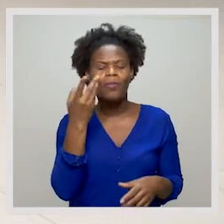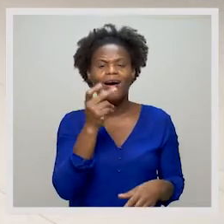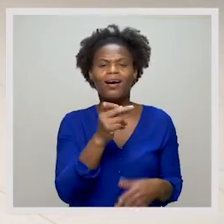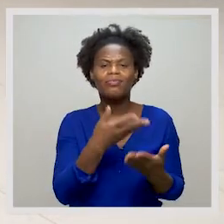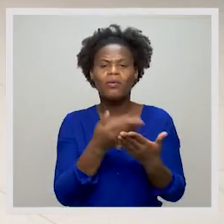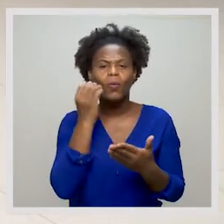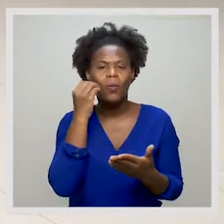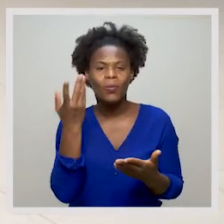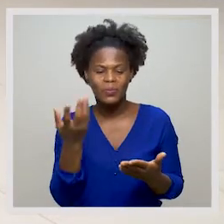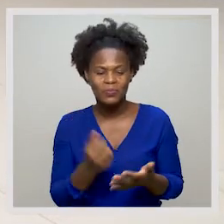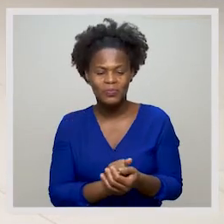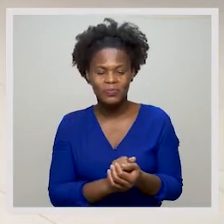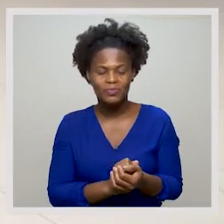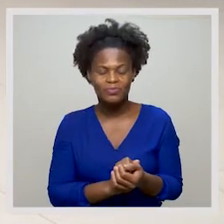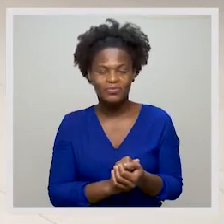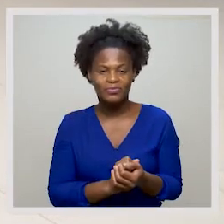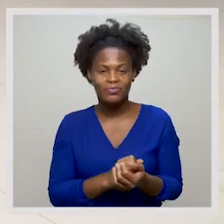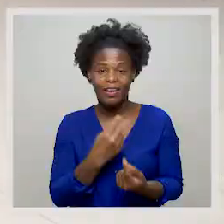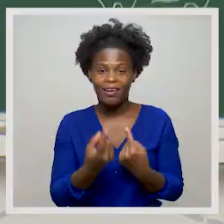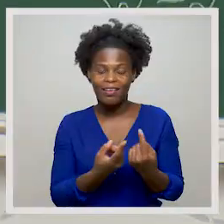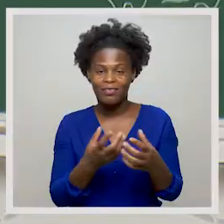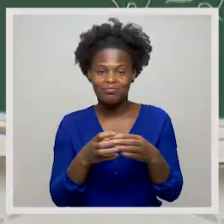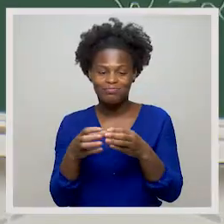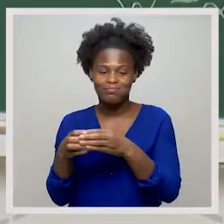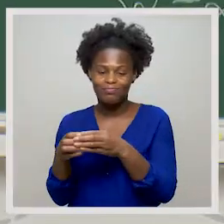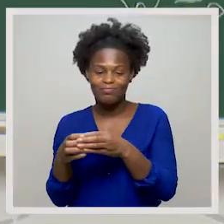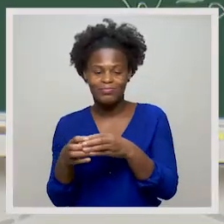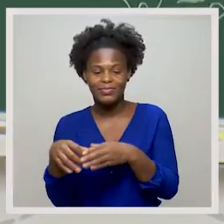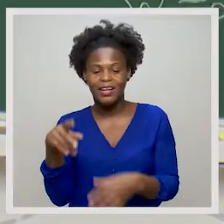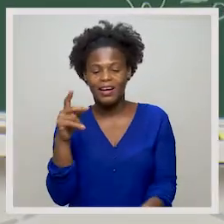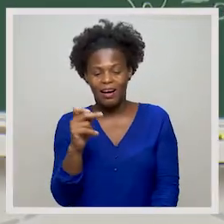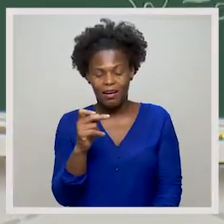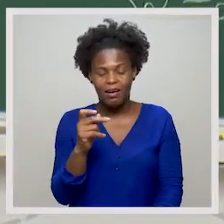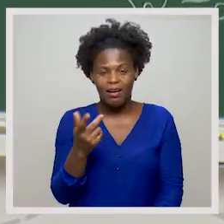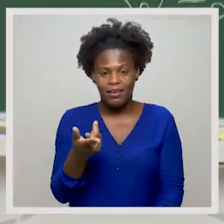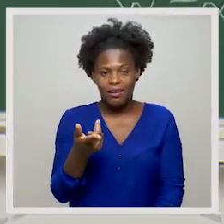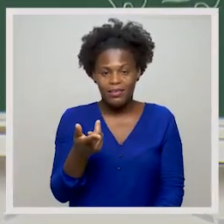A? A amplitude de cada classe é igual